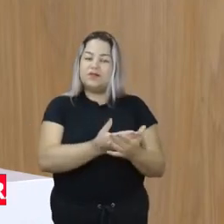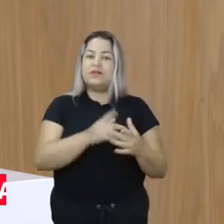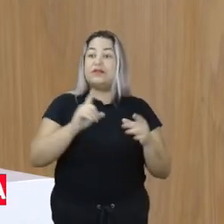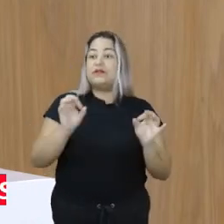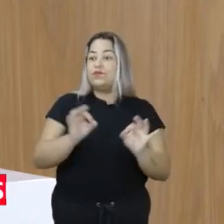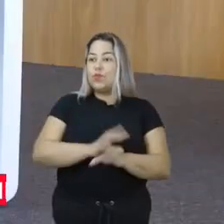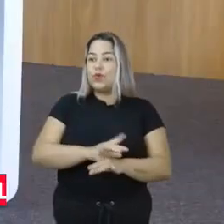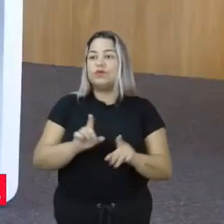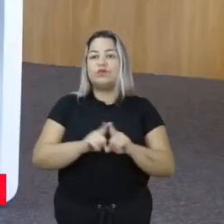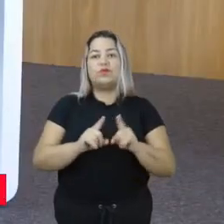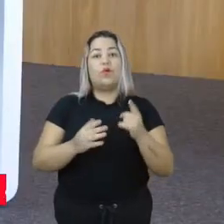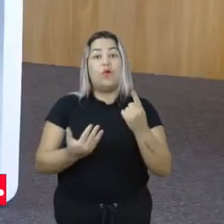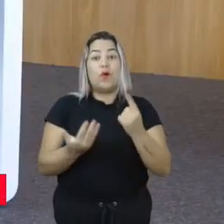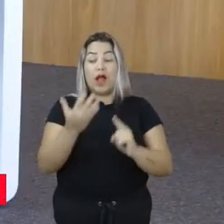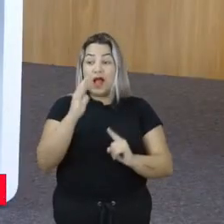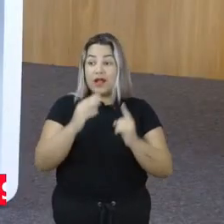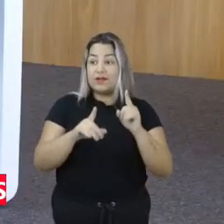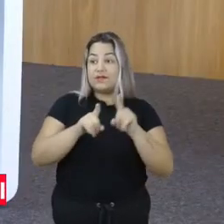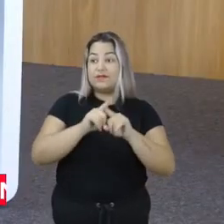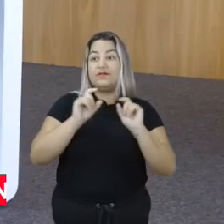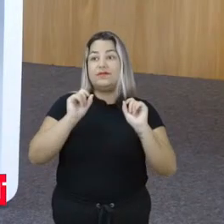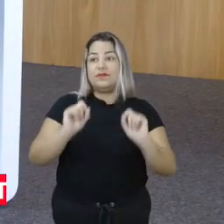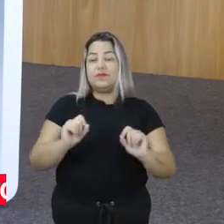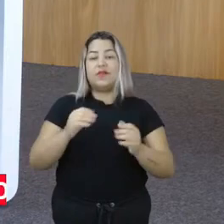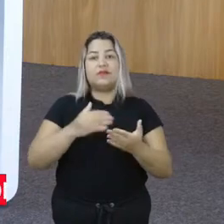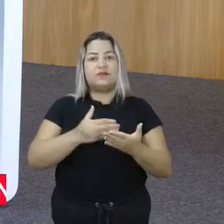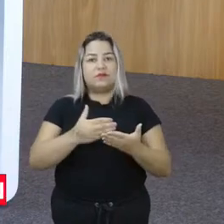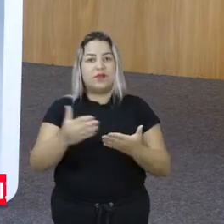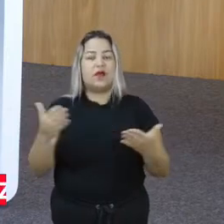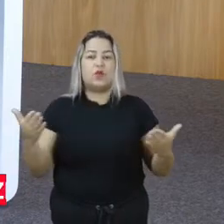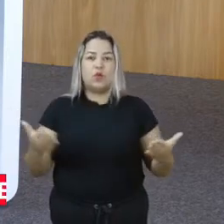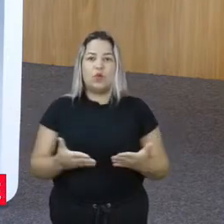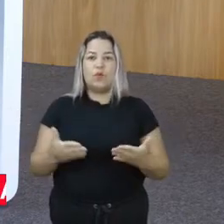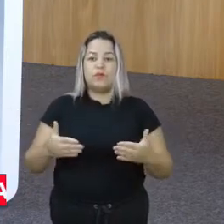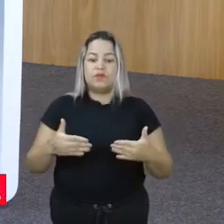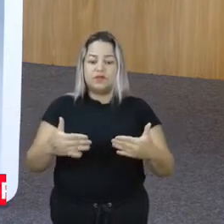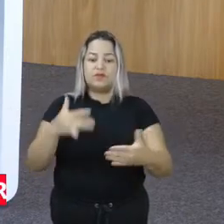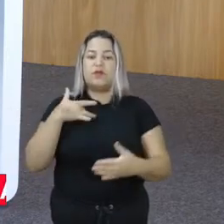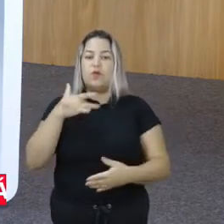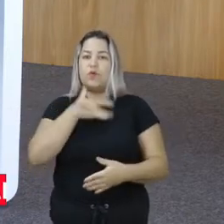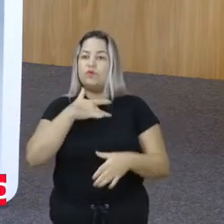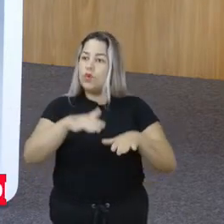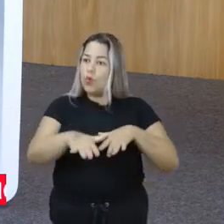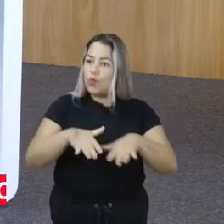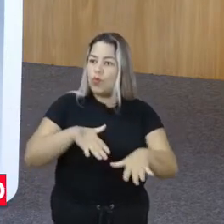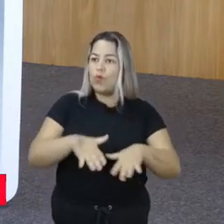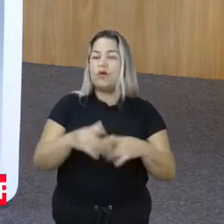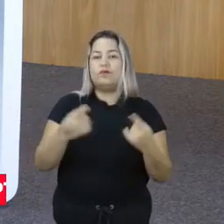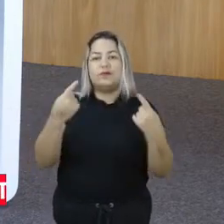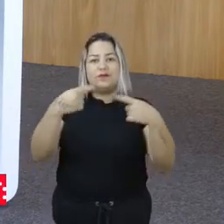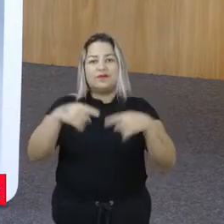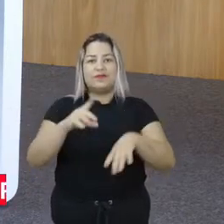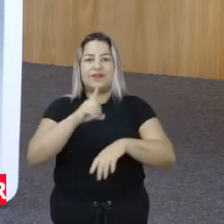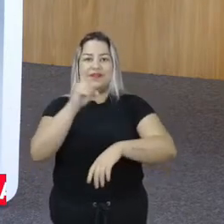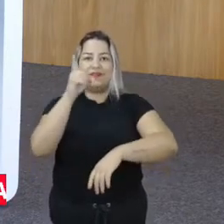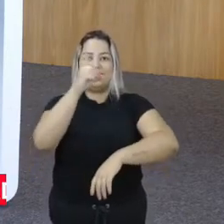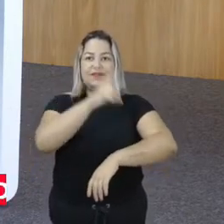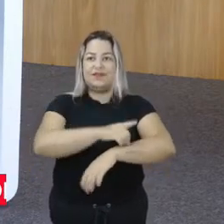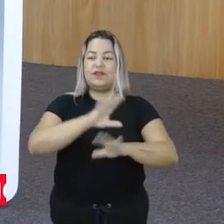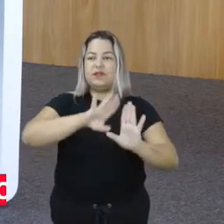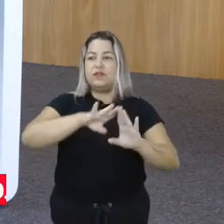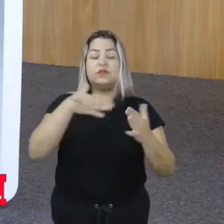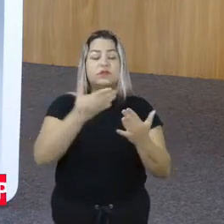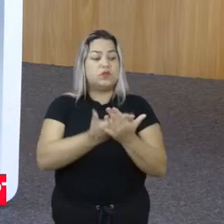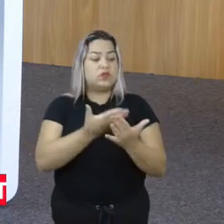Carnaval, os Ministérios da Saúde e da Educação iniciaram nesta terça-feira uma campanha de mobilização contra a dengue nas escolas.